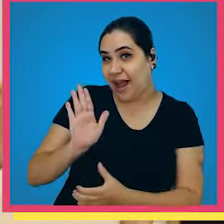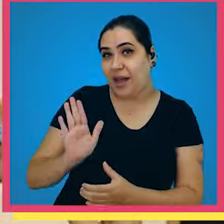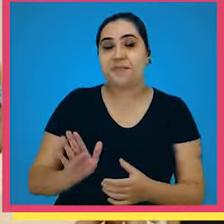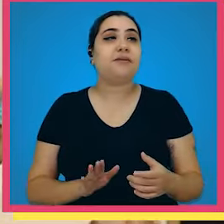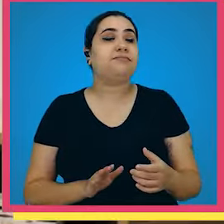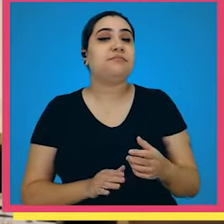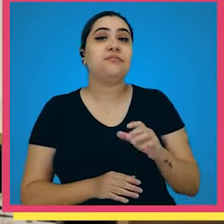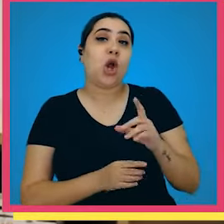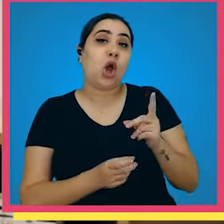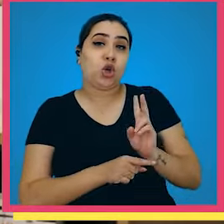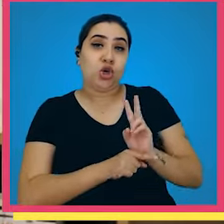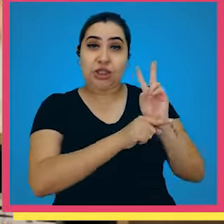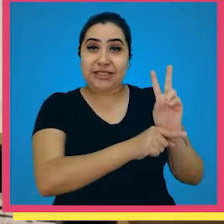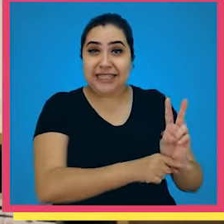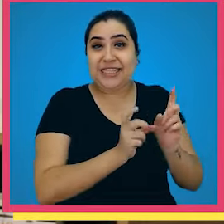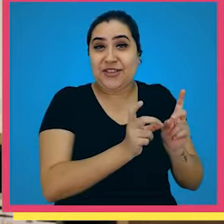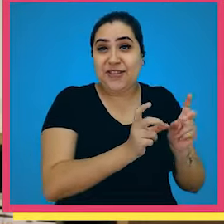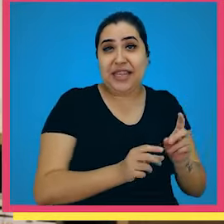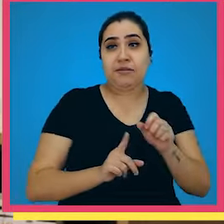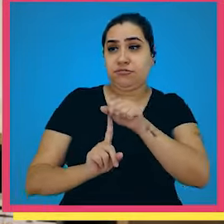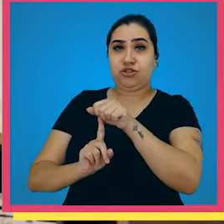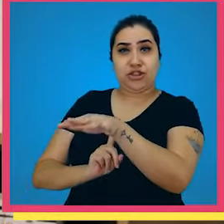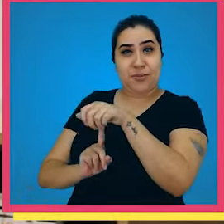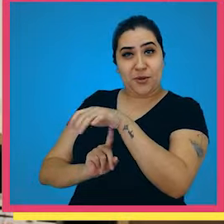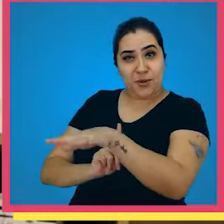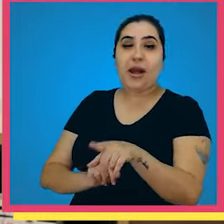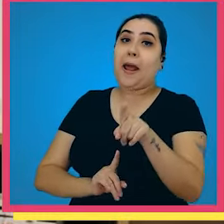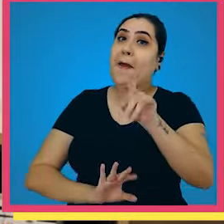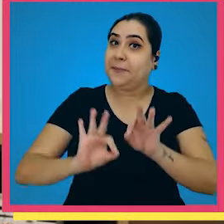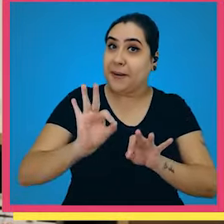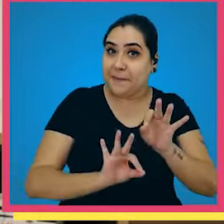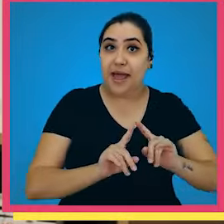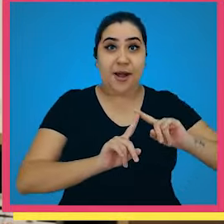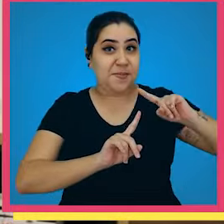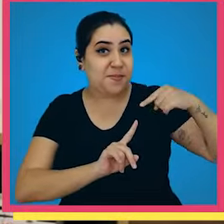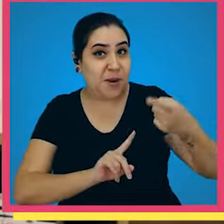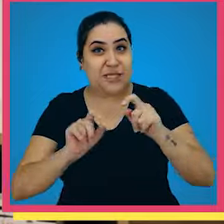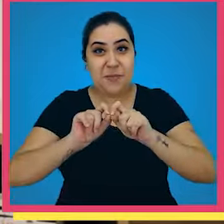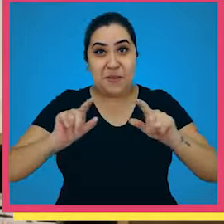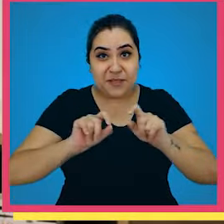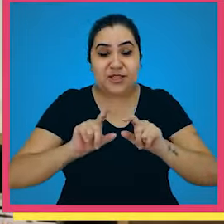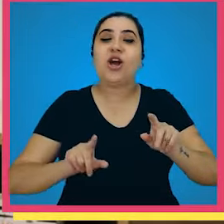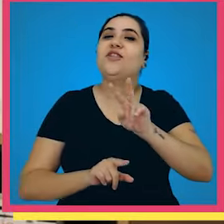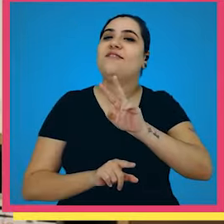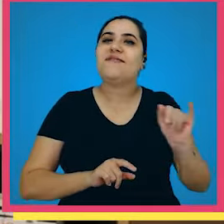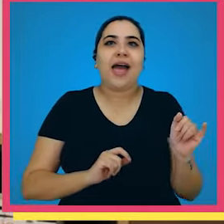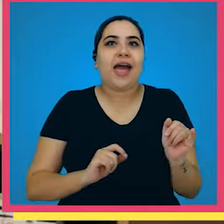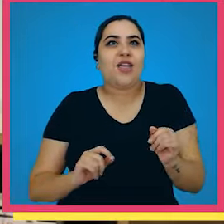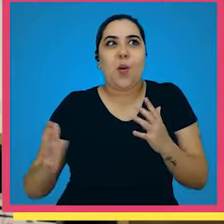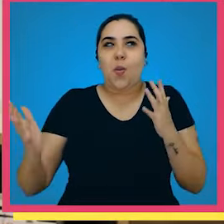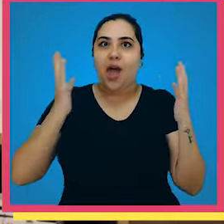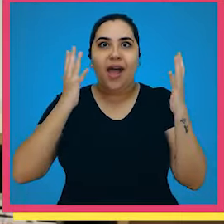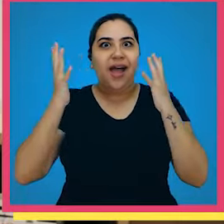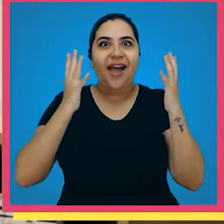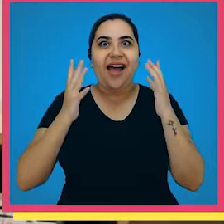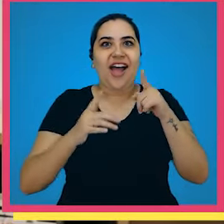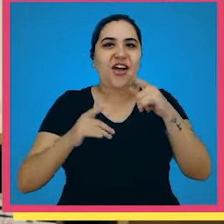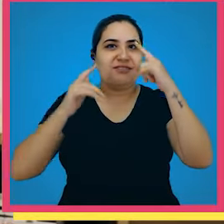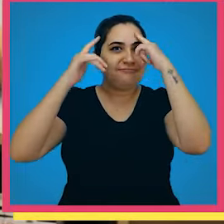preço de capa, consignação, distribuidora. E olha, se prepara que o próximo episódio vai